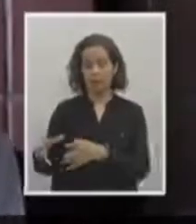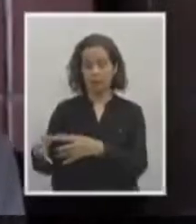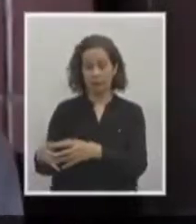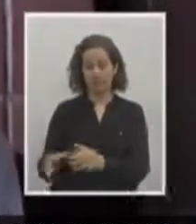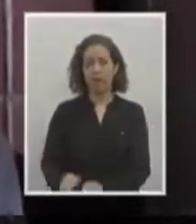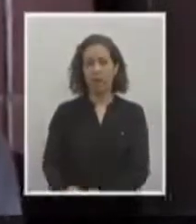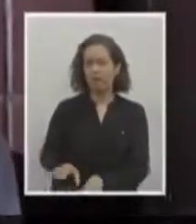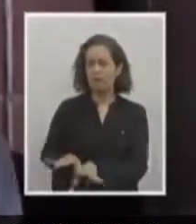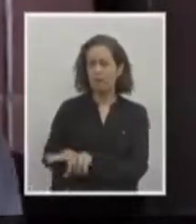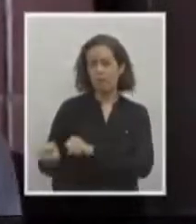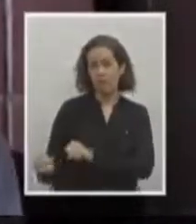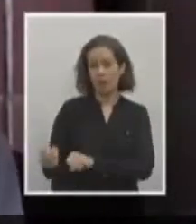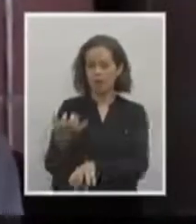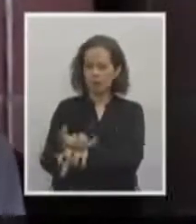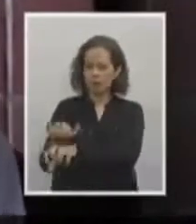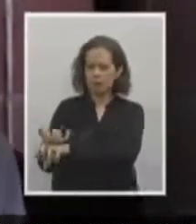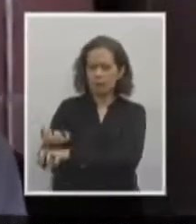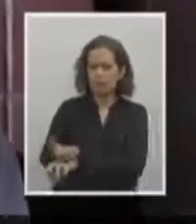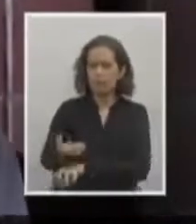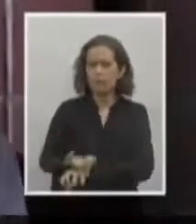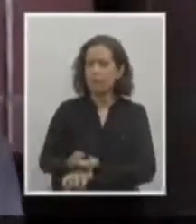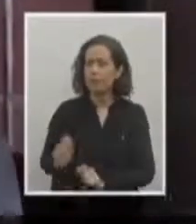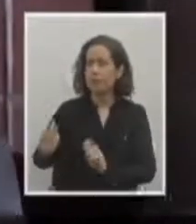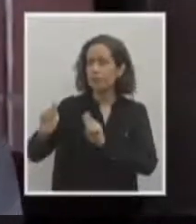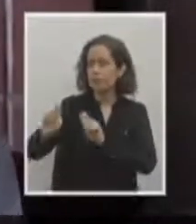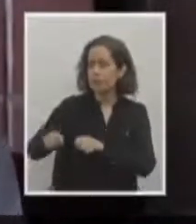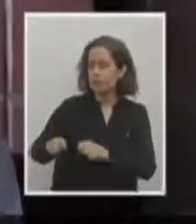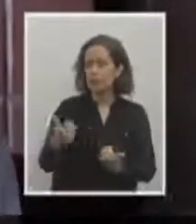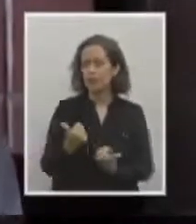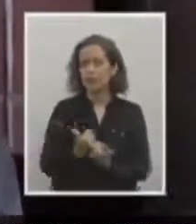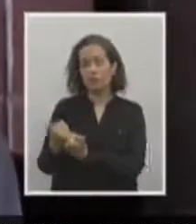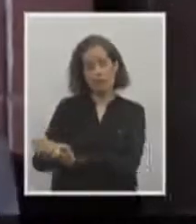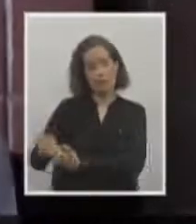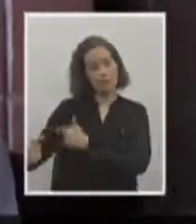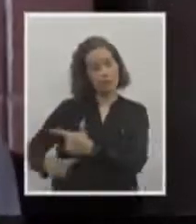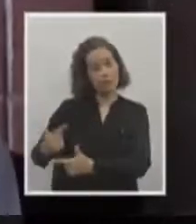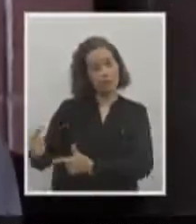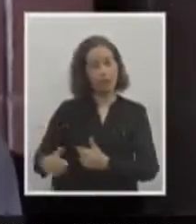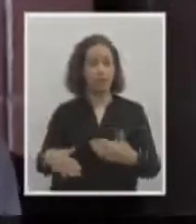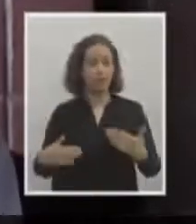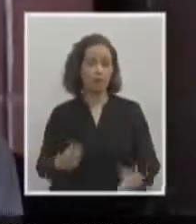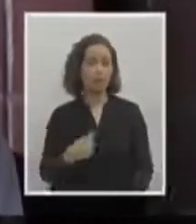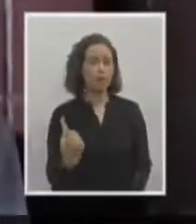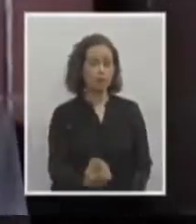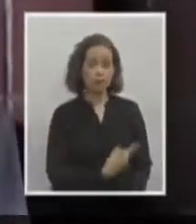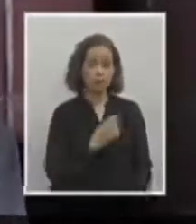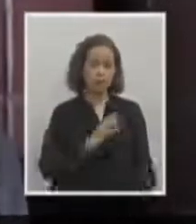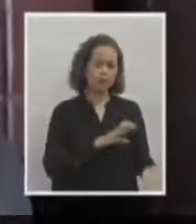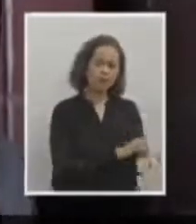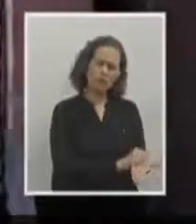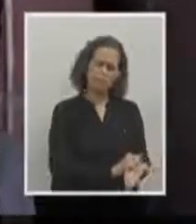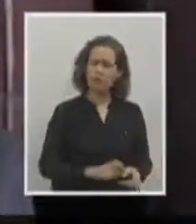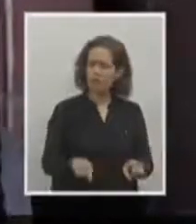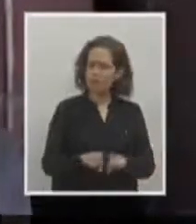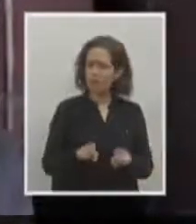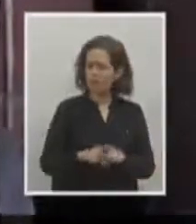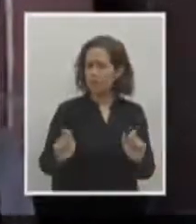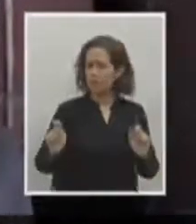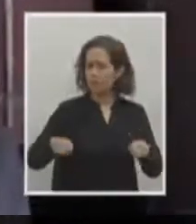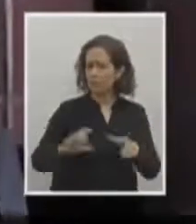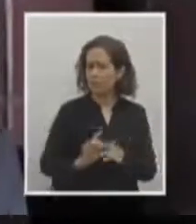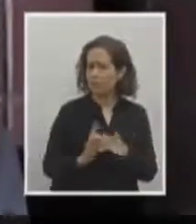pode, através da especialização, exercer a função de apoio, nós, professores efetivos, também podemos,